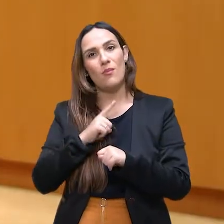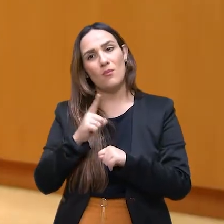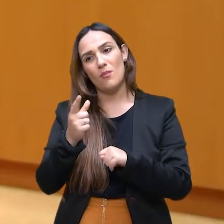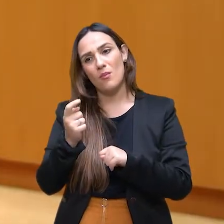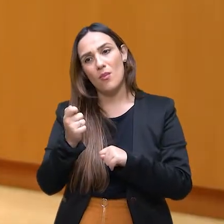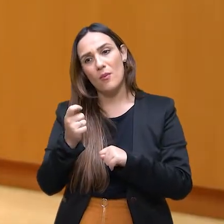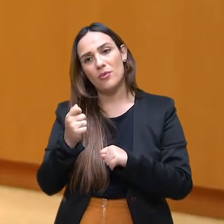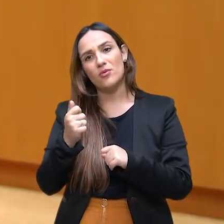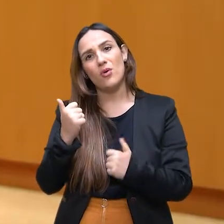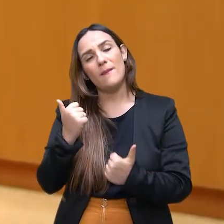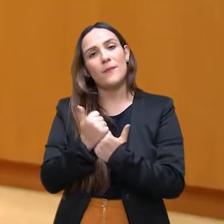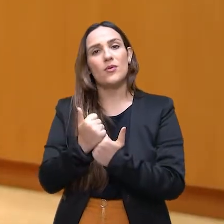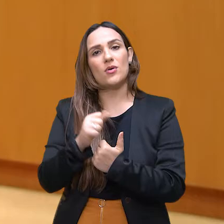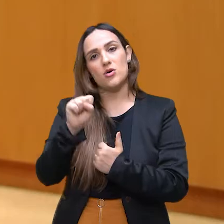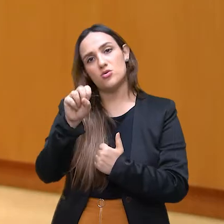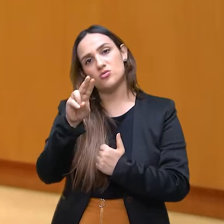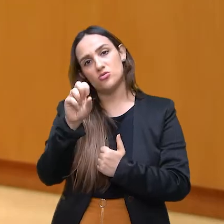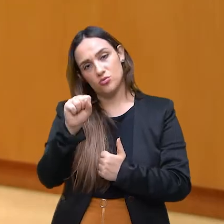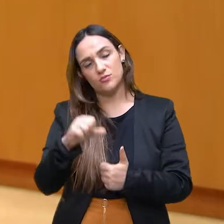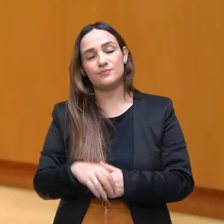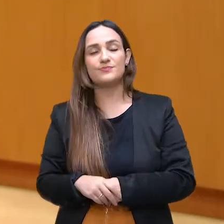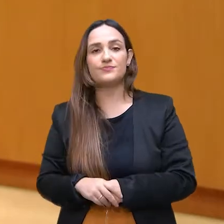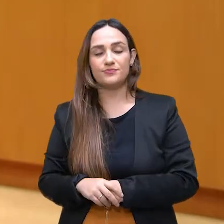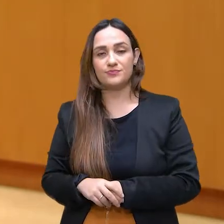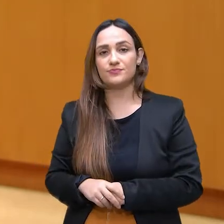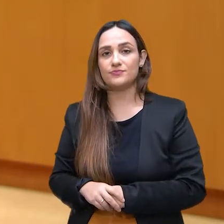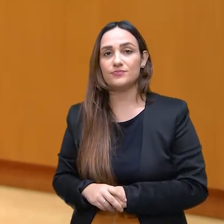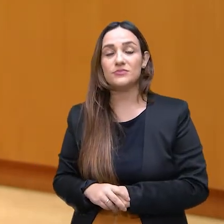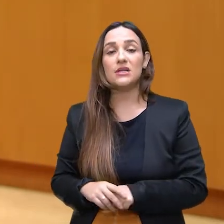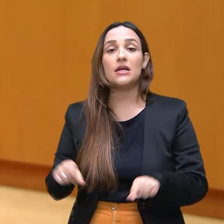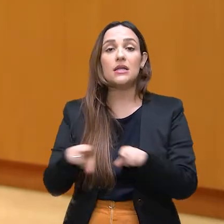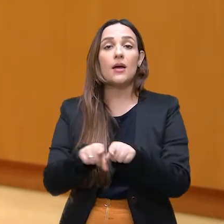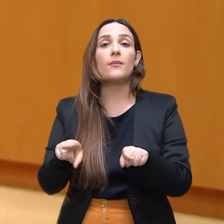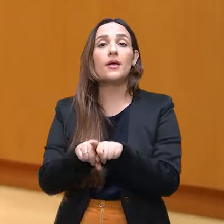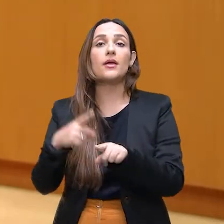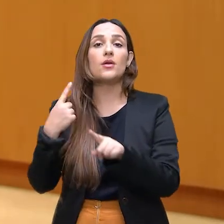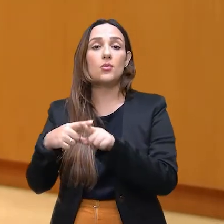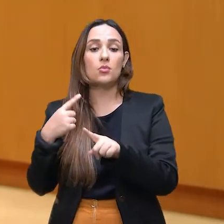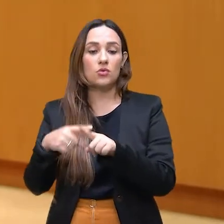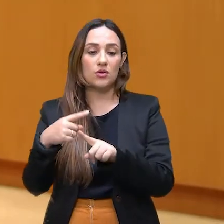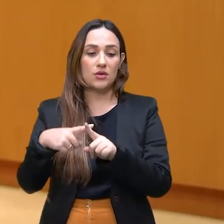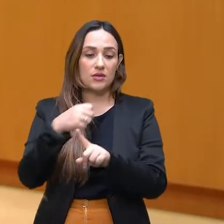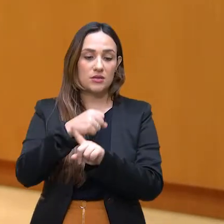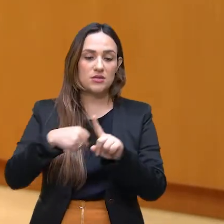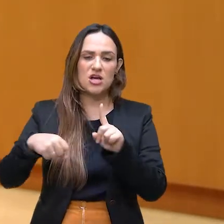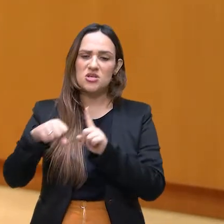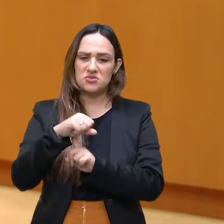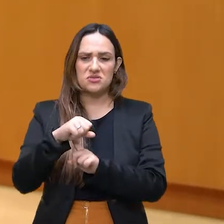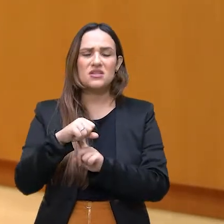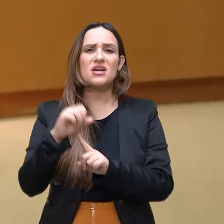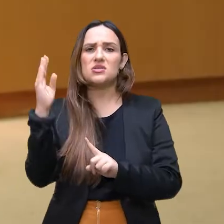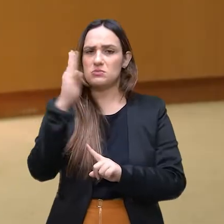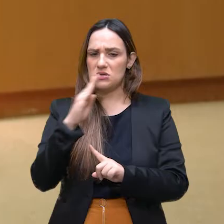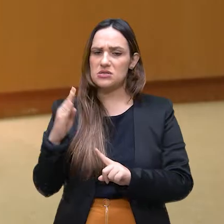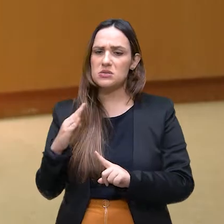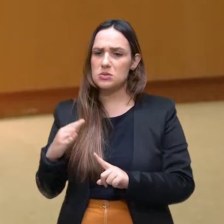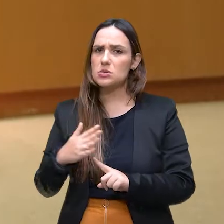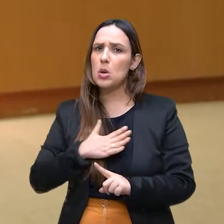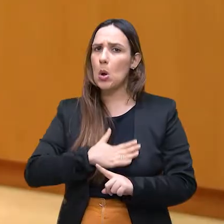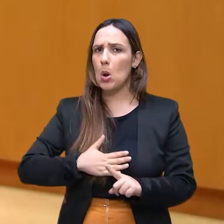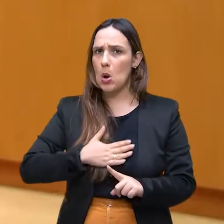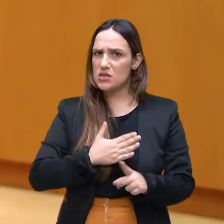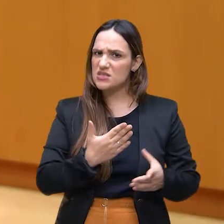SUS. E o último é que a sociedade brasileira é litigante por excelência. E esse é